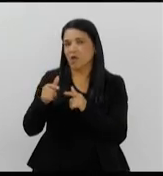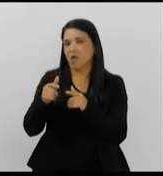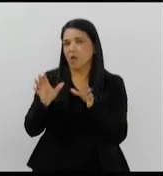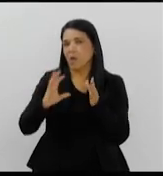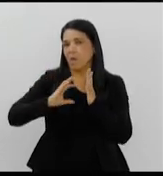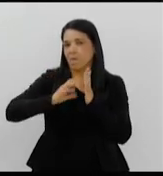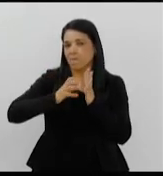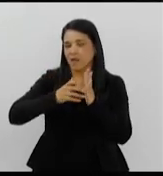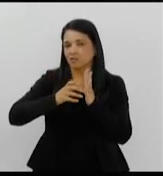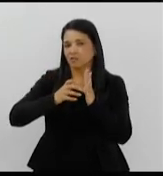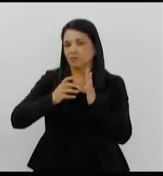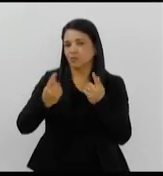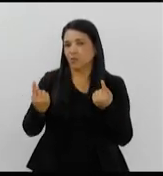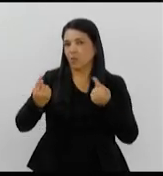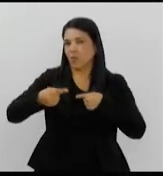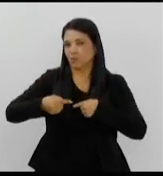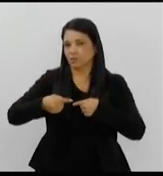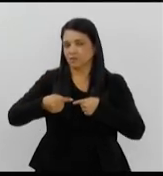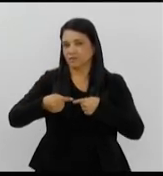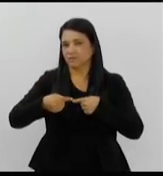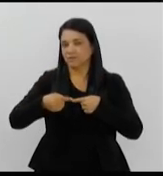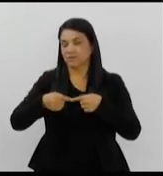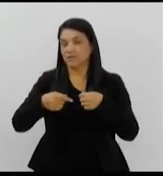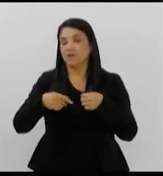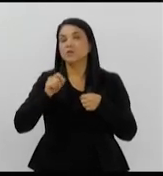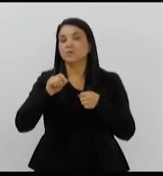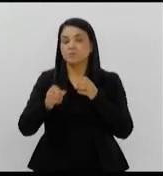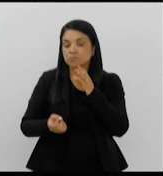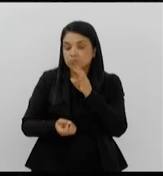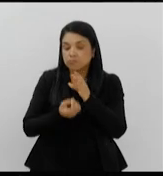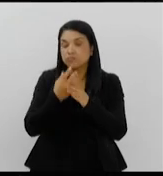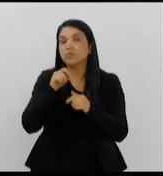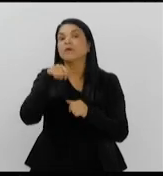Seguramente nasceram da base do governo.